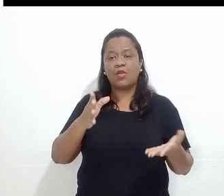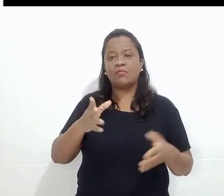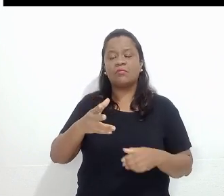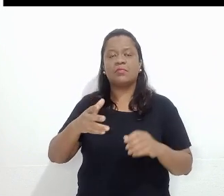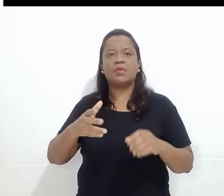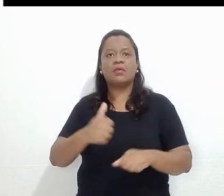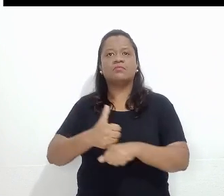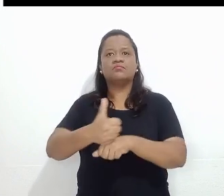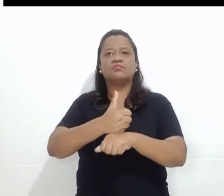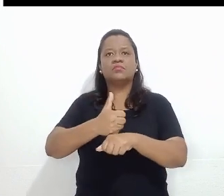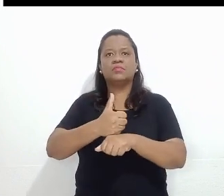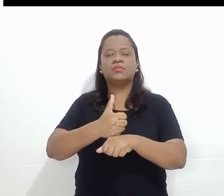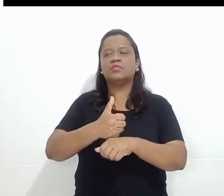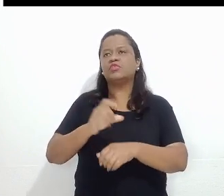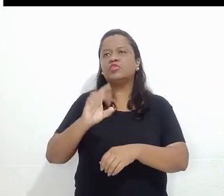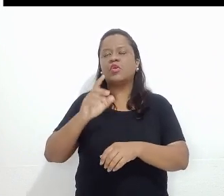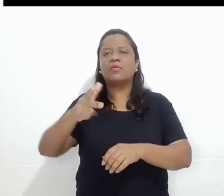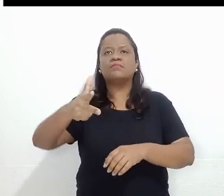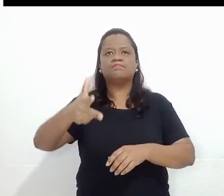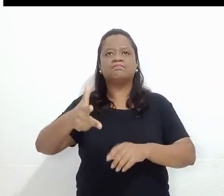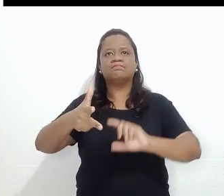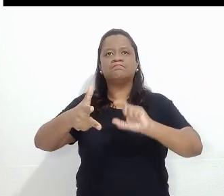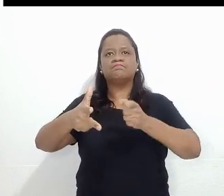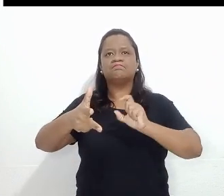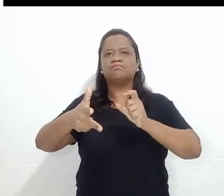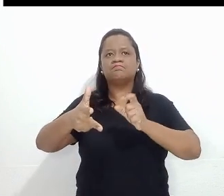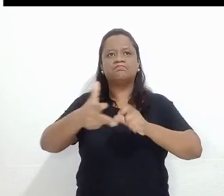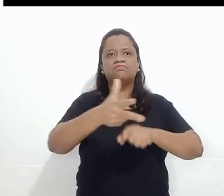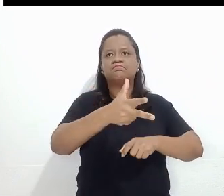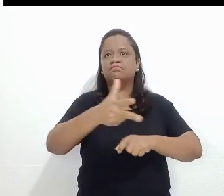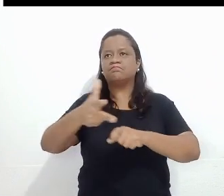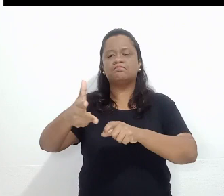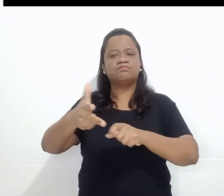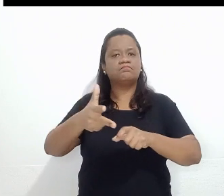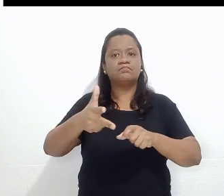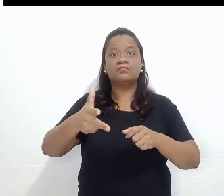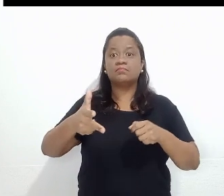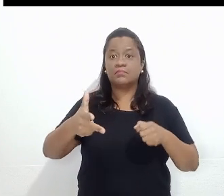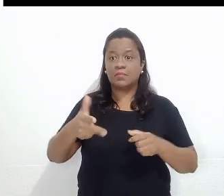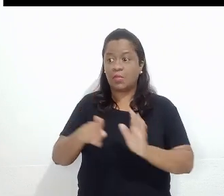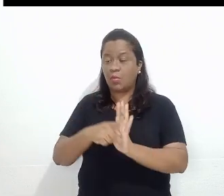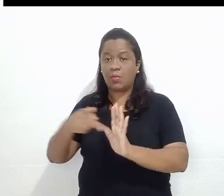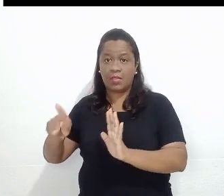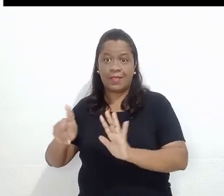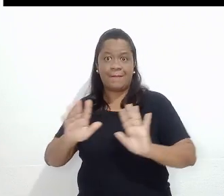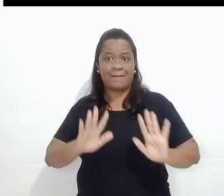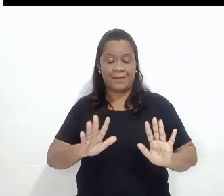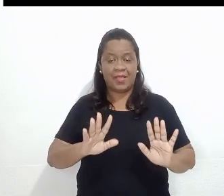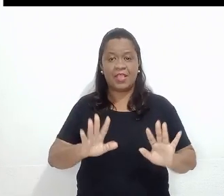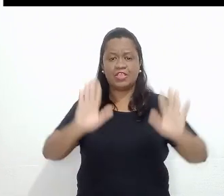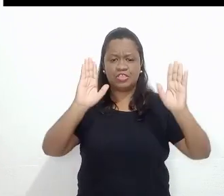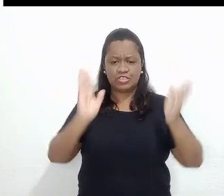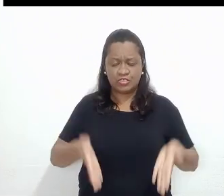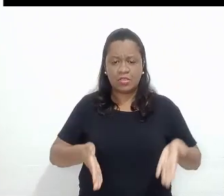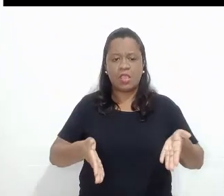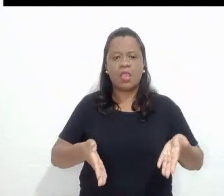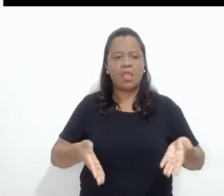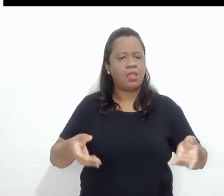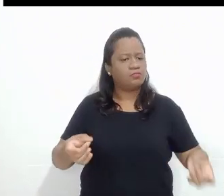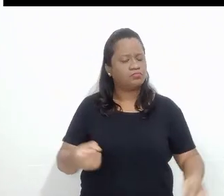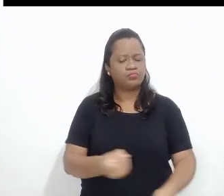o botãozinho do REC, faz o movimento que tem que fazer, é com ele isso. Mas a câmera já está prontinha, a lente